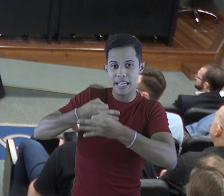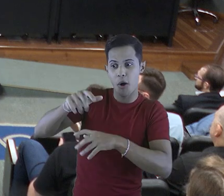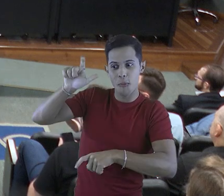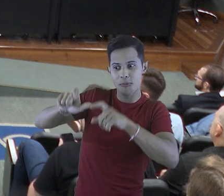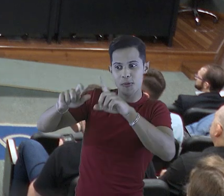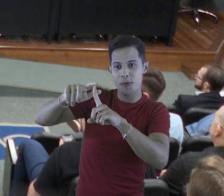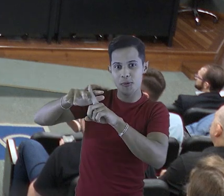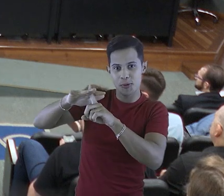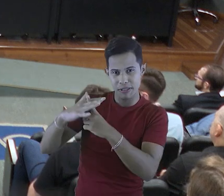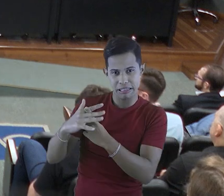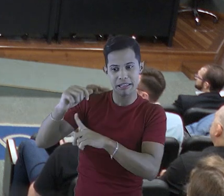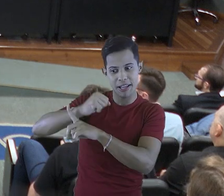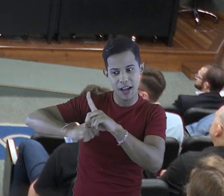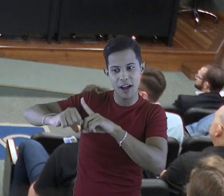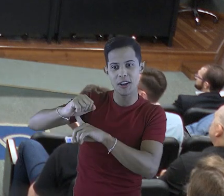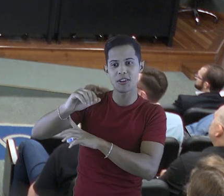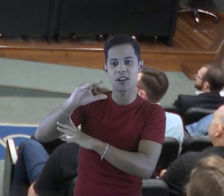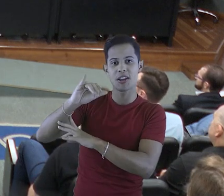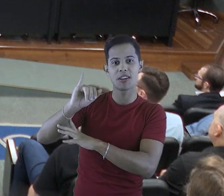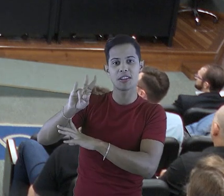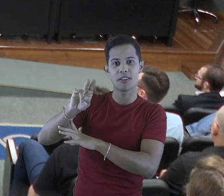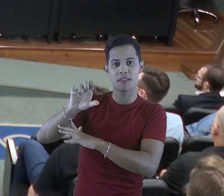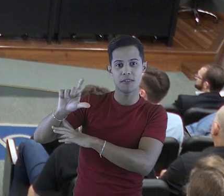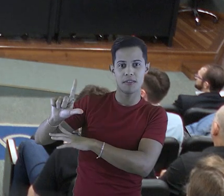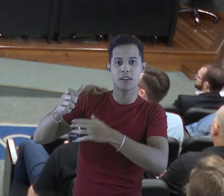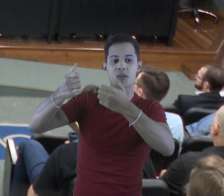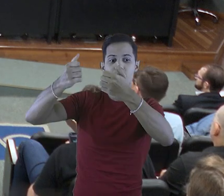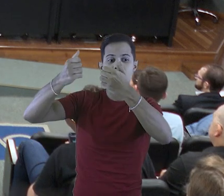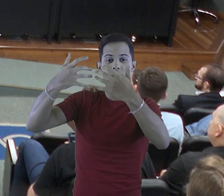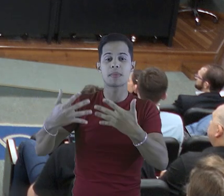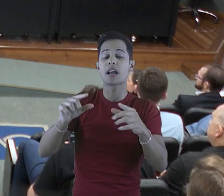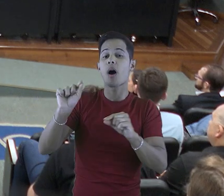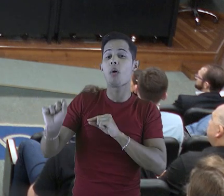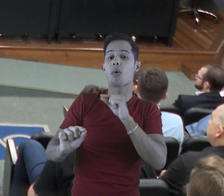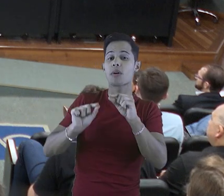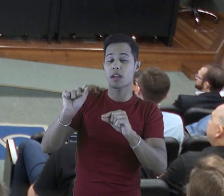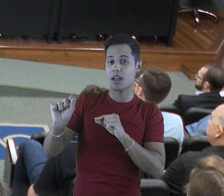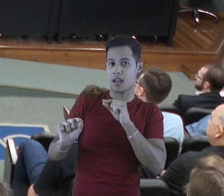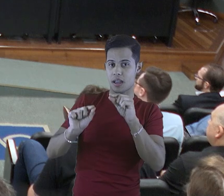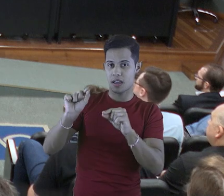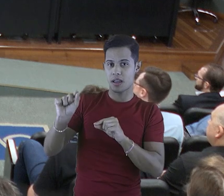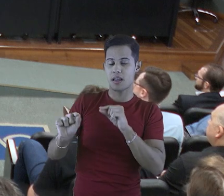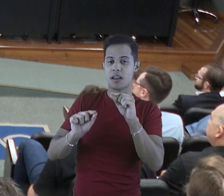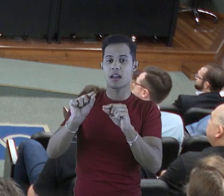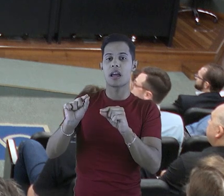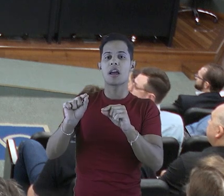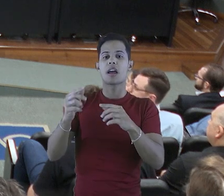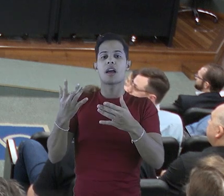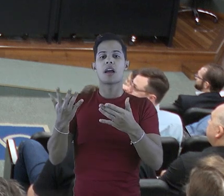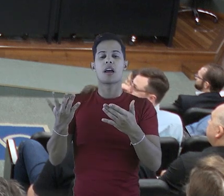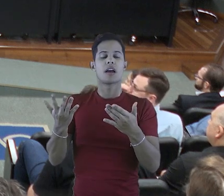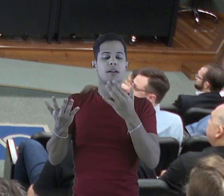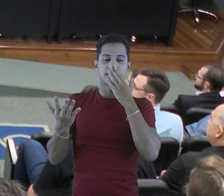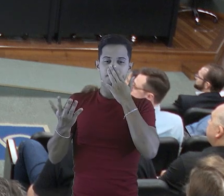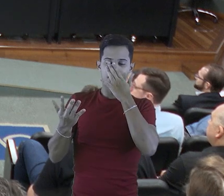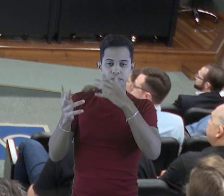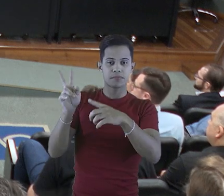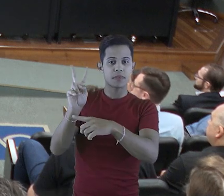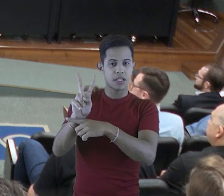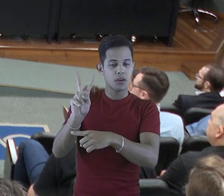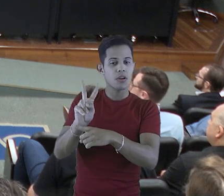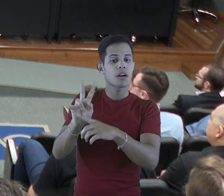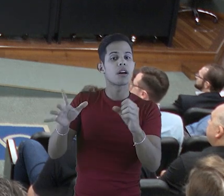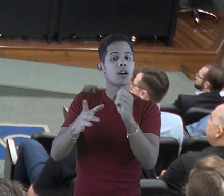para falar sobre incidentes de segurança. E os incidentes de segurança acontecem. Eu atendo